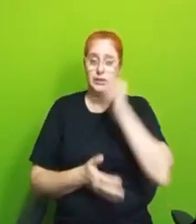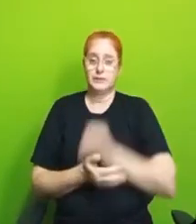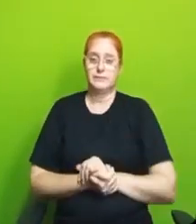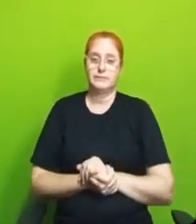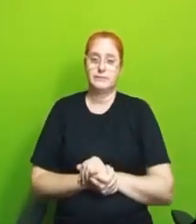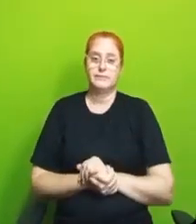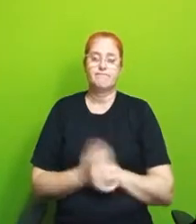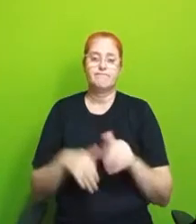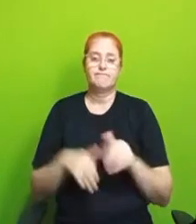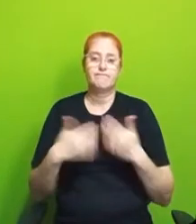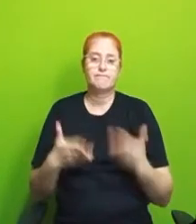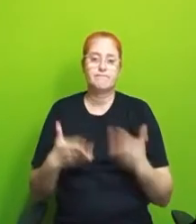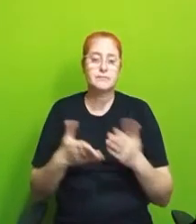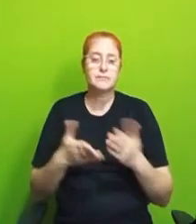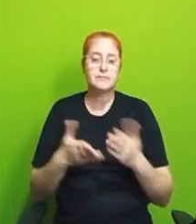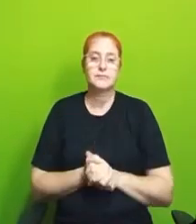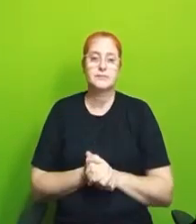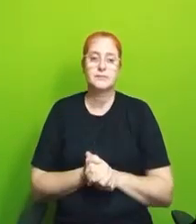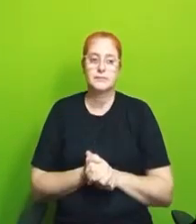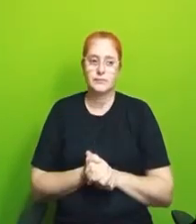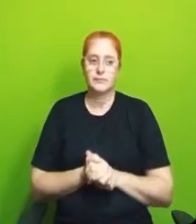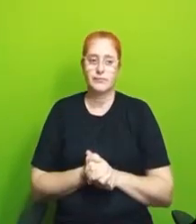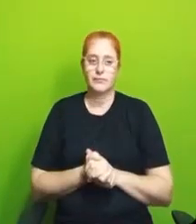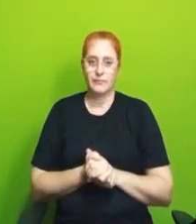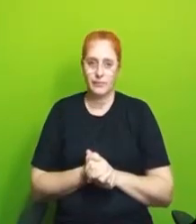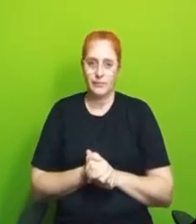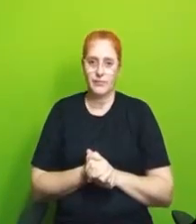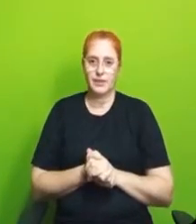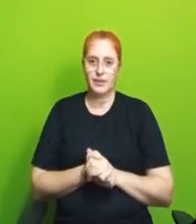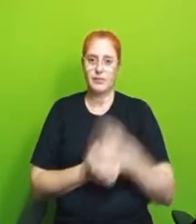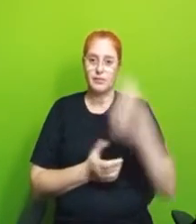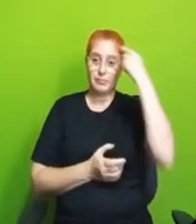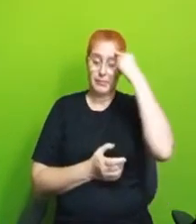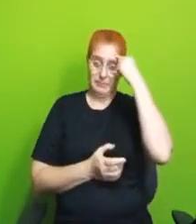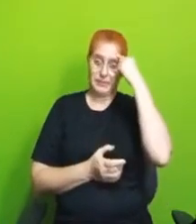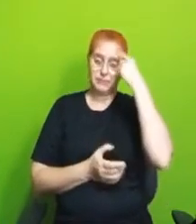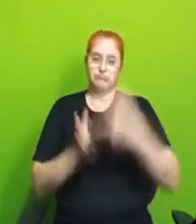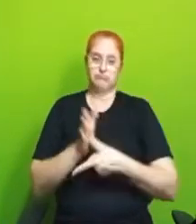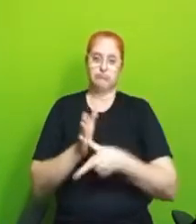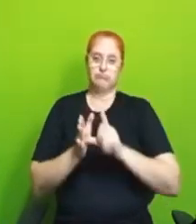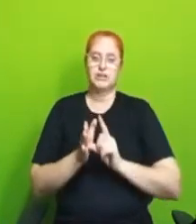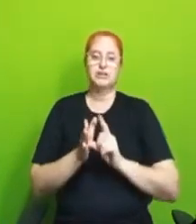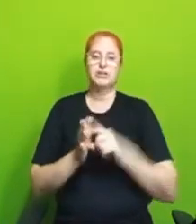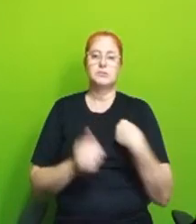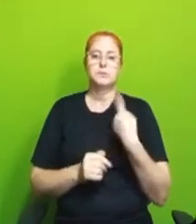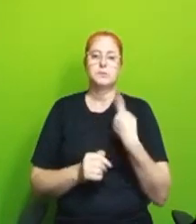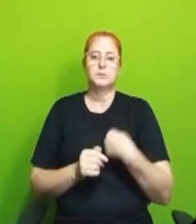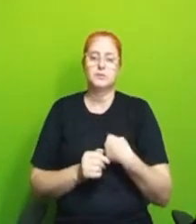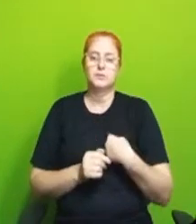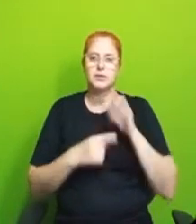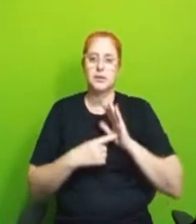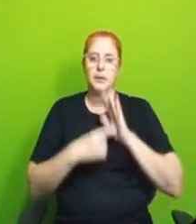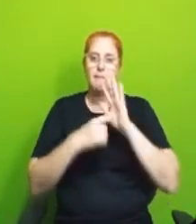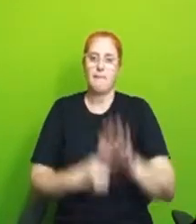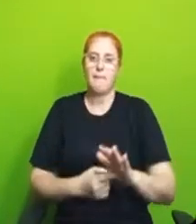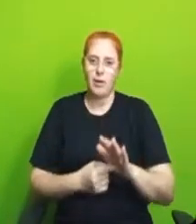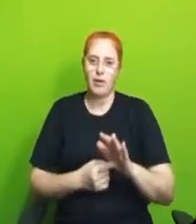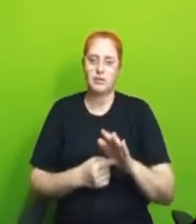pois partindo do raciocínio anterior, a gente, ao mostrar na pesquisa que